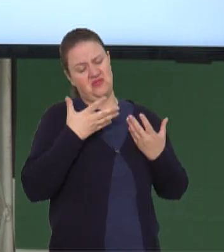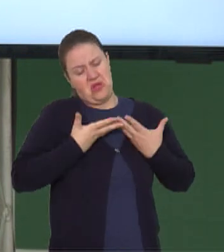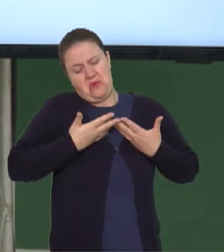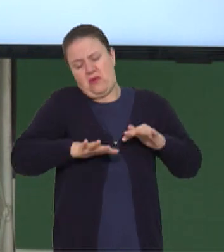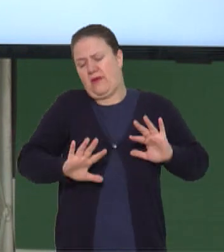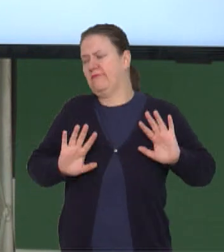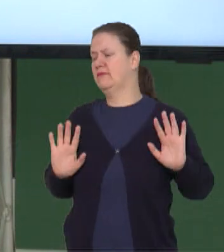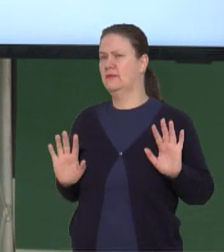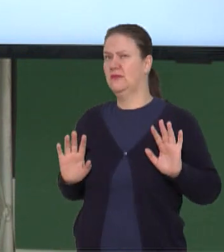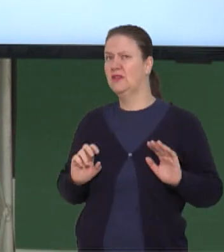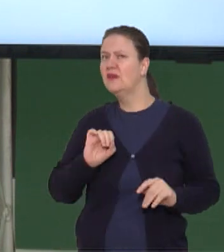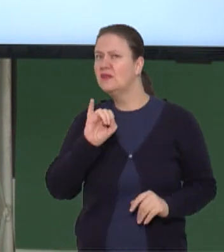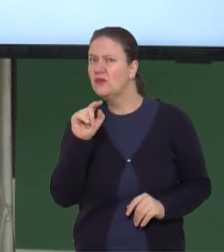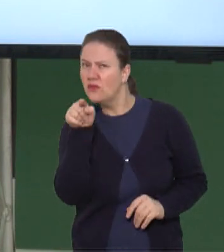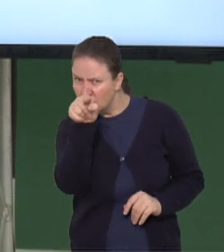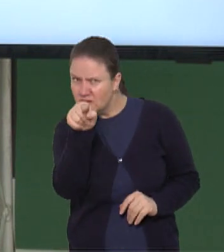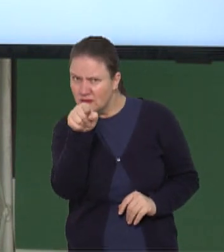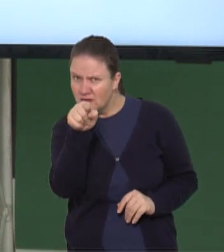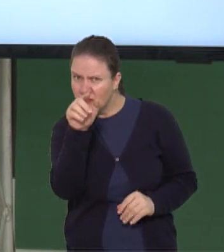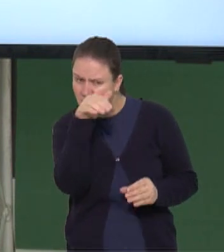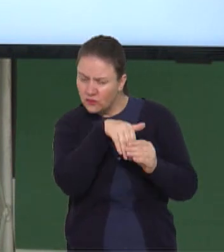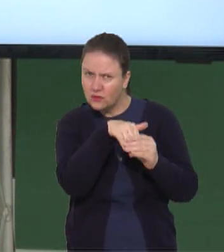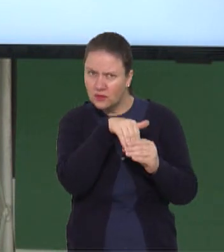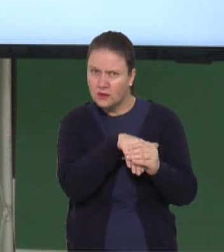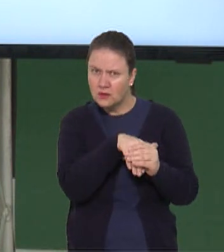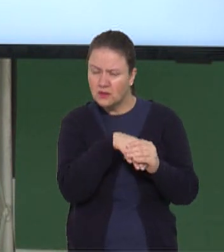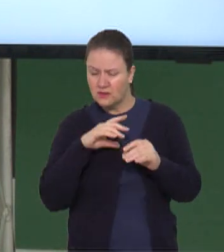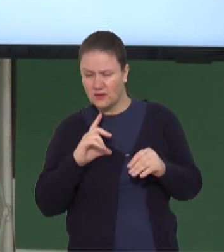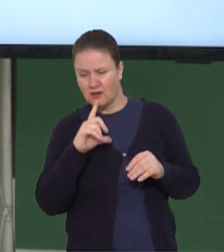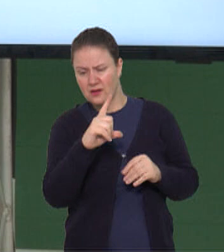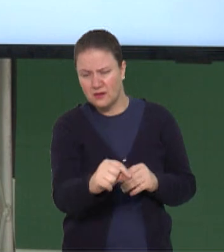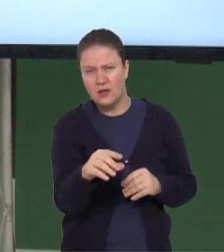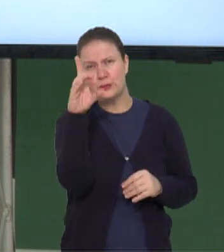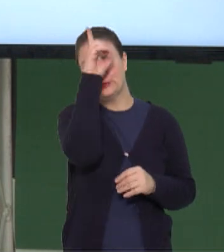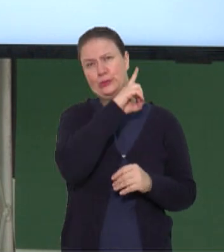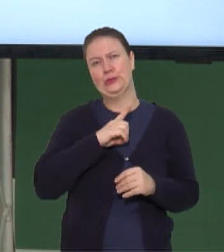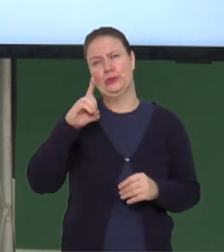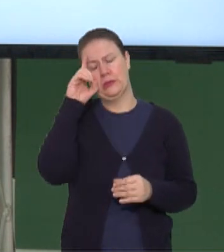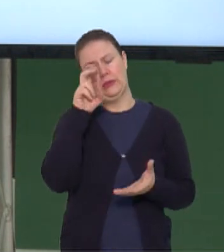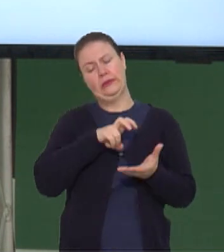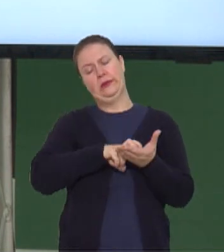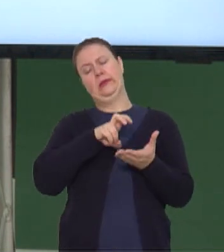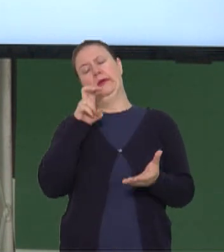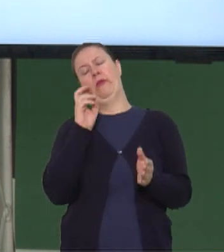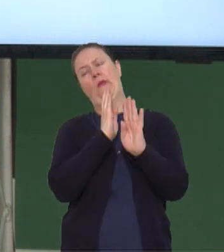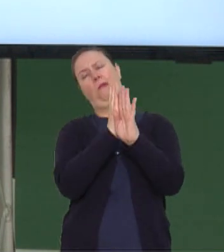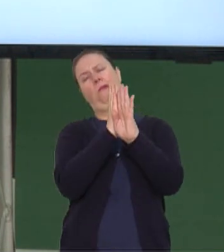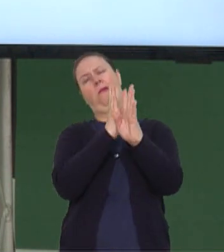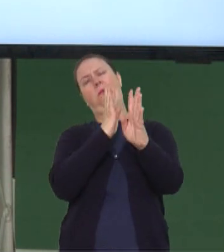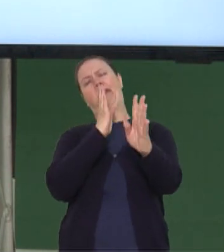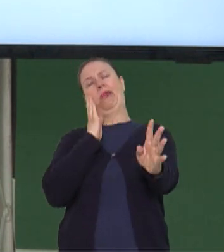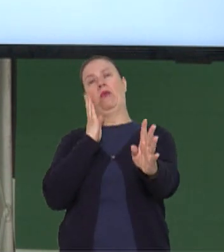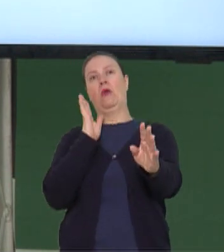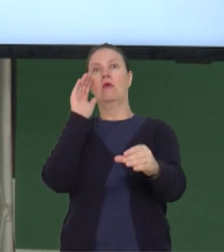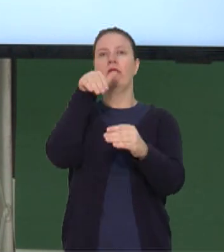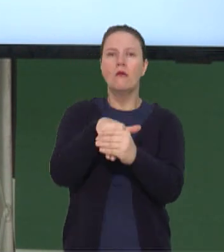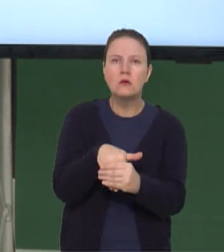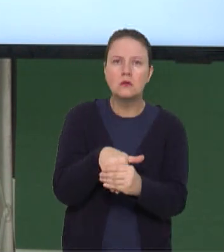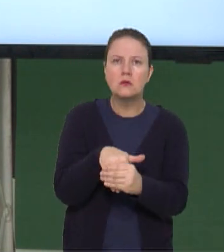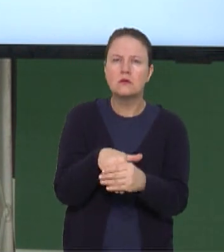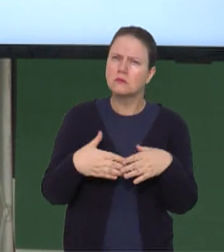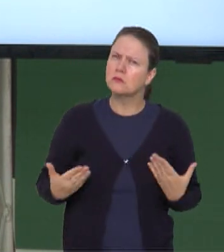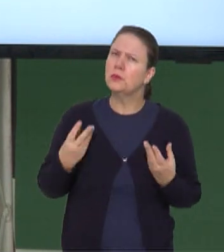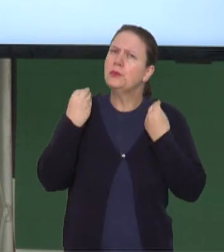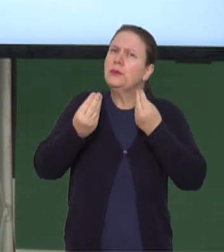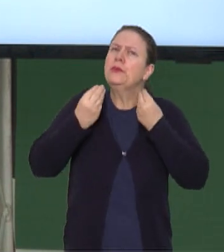você ia até a urna votar? Né? Será que você sairia no domingo da sua casa, de manhã cedo, enfrentaria uma fila para votar? Como é que